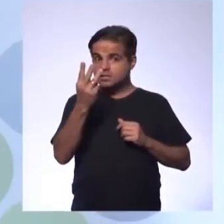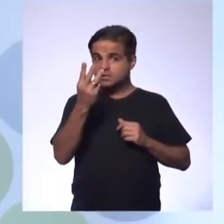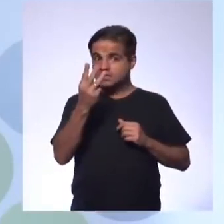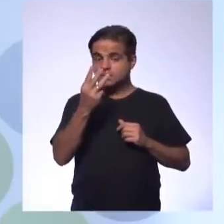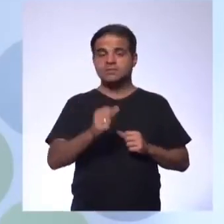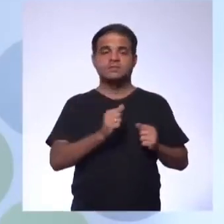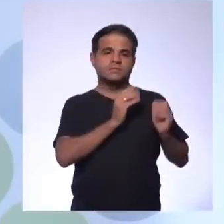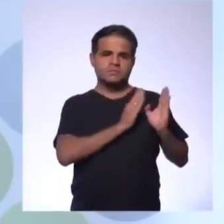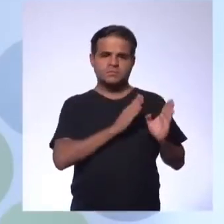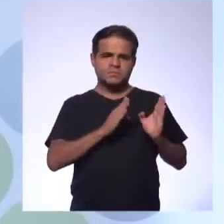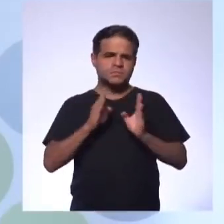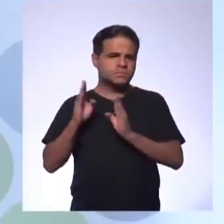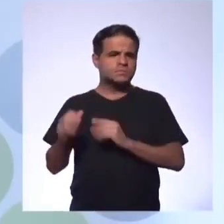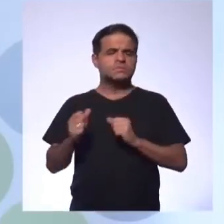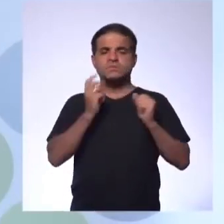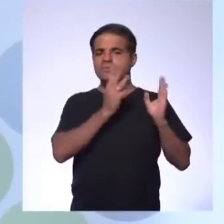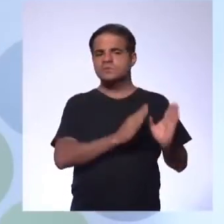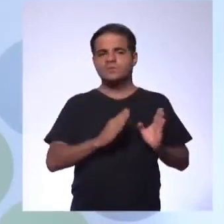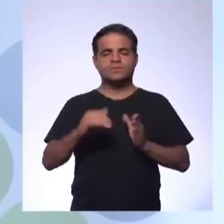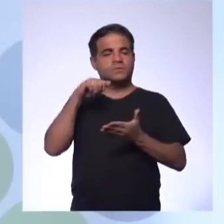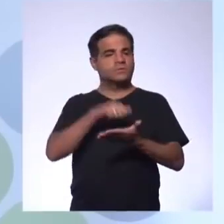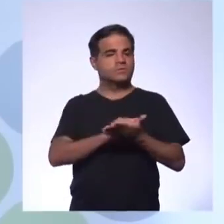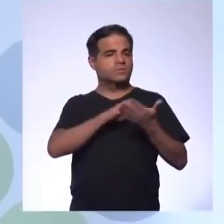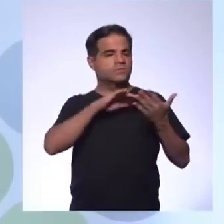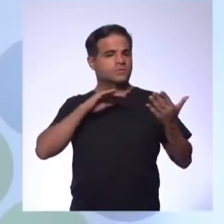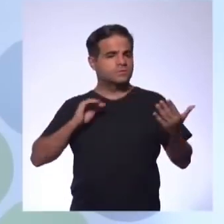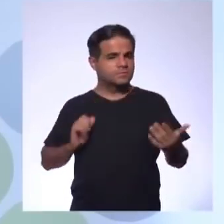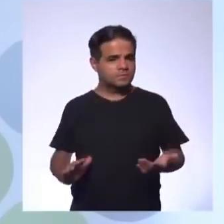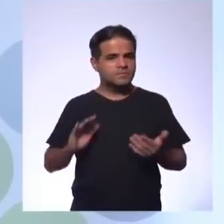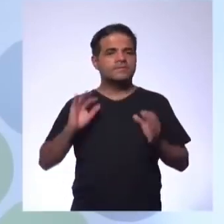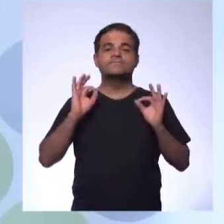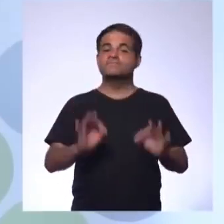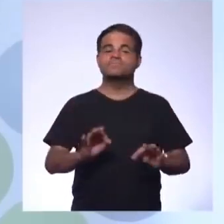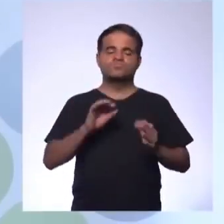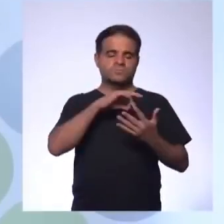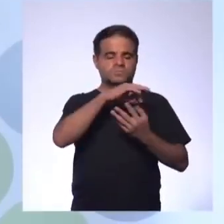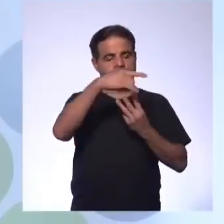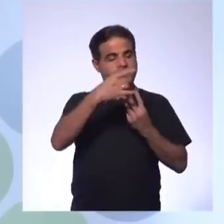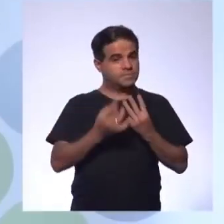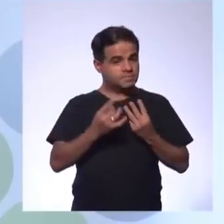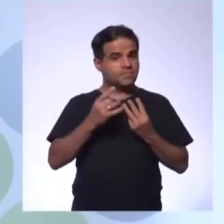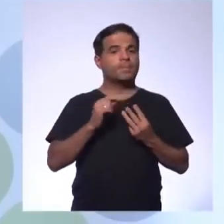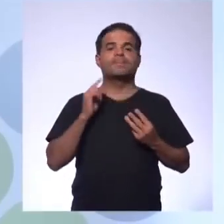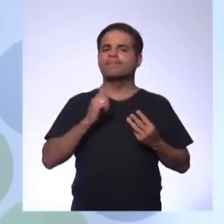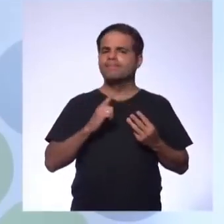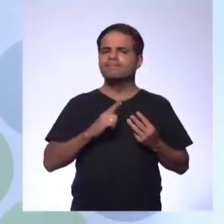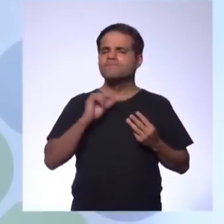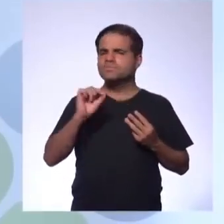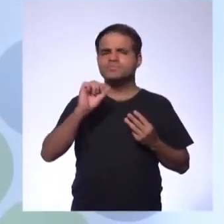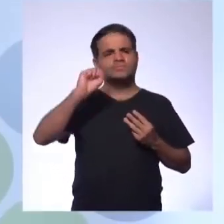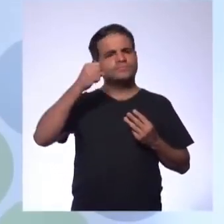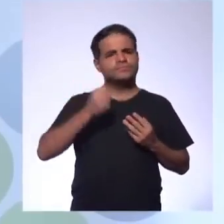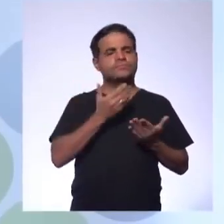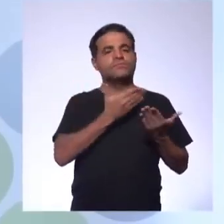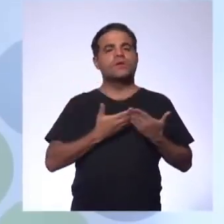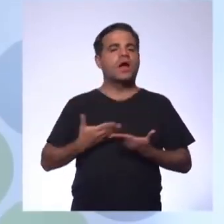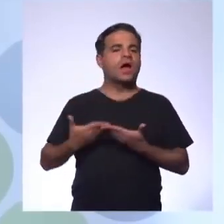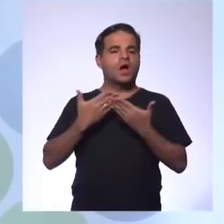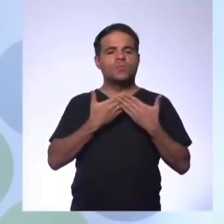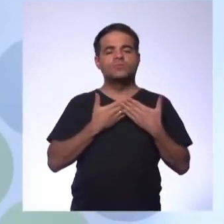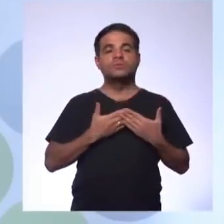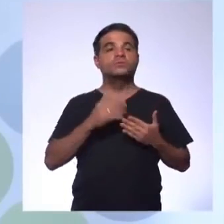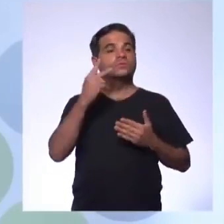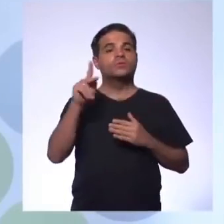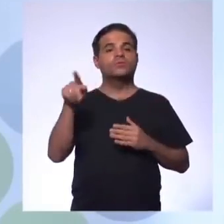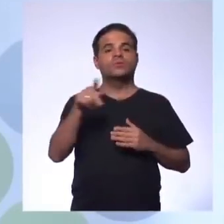três sequências. 3 sequências de atividades, são sequências didáticas, e em cada uma dessas sequências contam com 8 aulas. Então, o